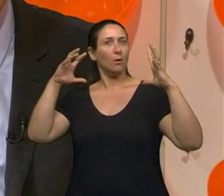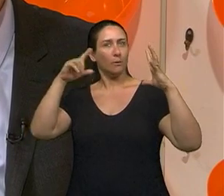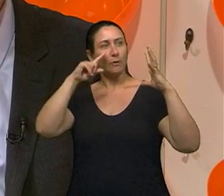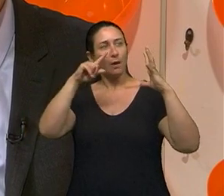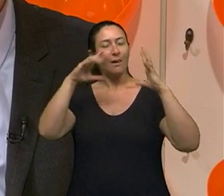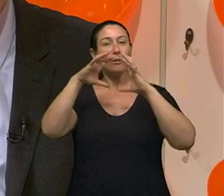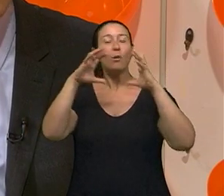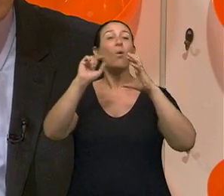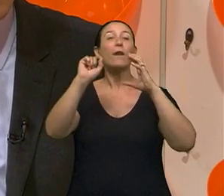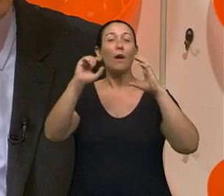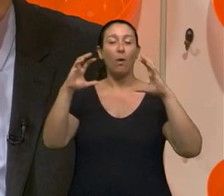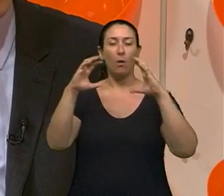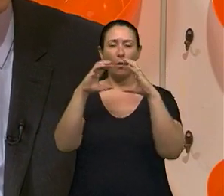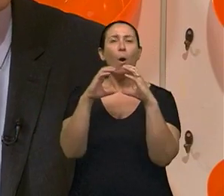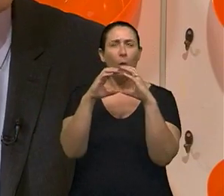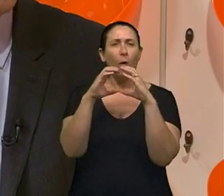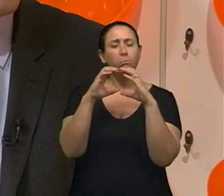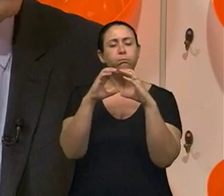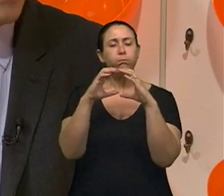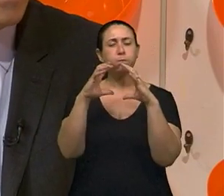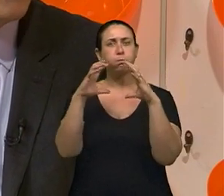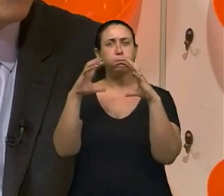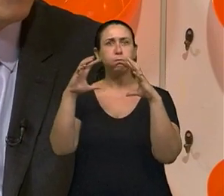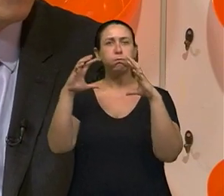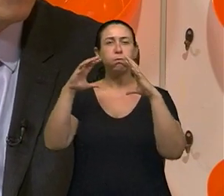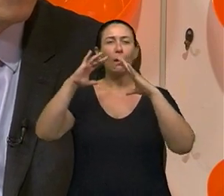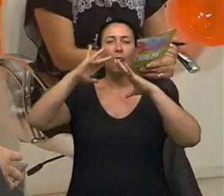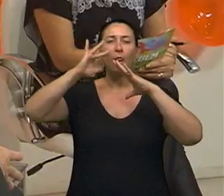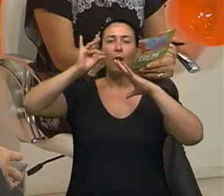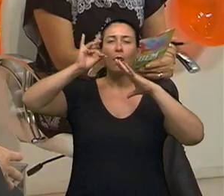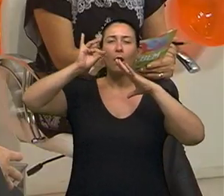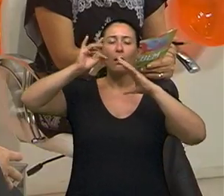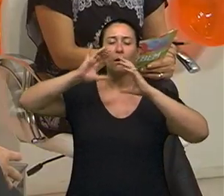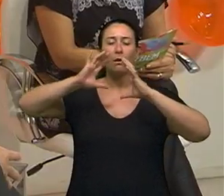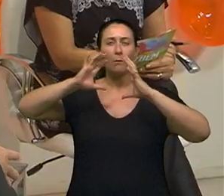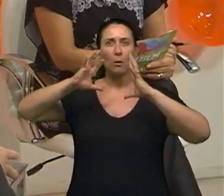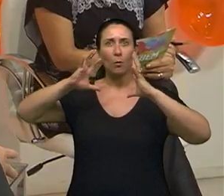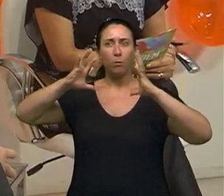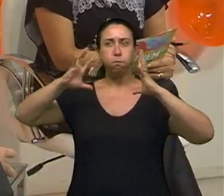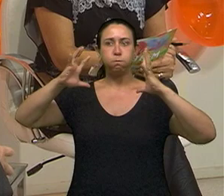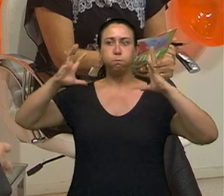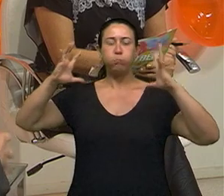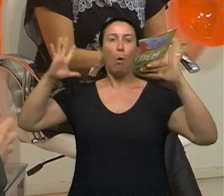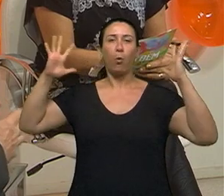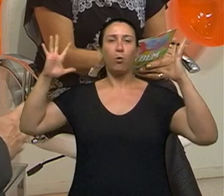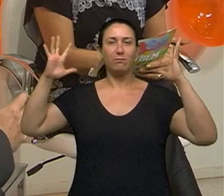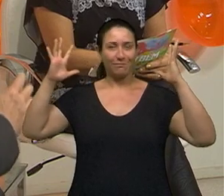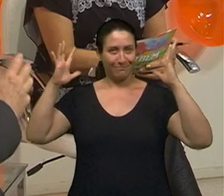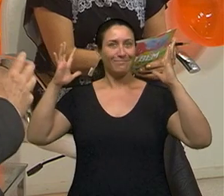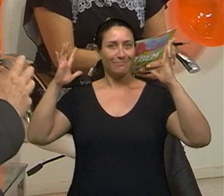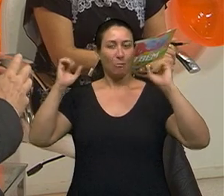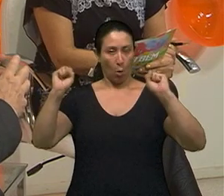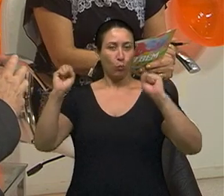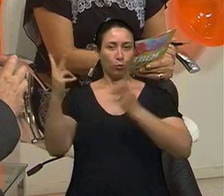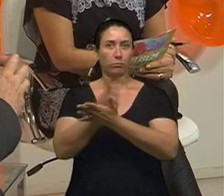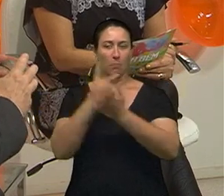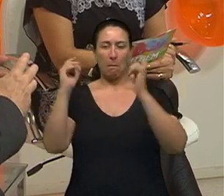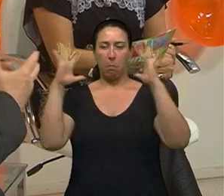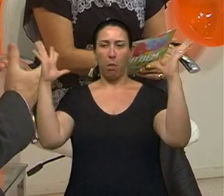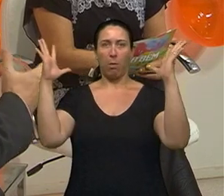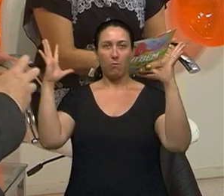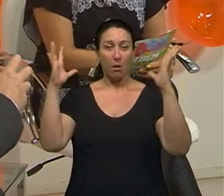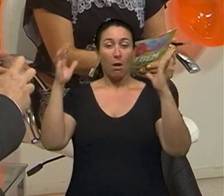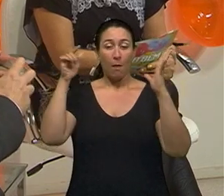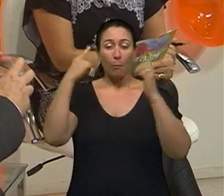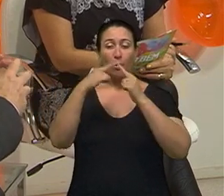ficando mais fina e existe maior chance de estourar Ah examente claro ele vai dilatando vai ficando mais fino isso na na medida em que a